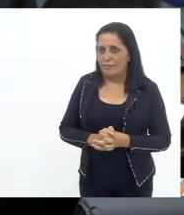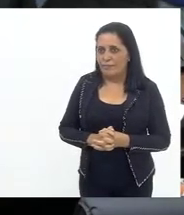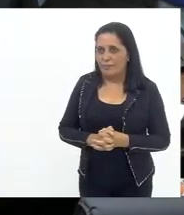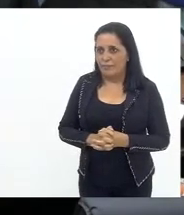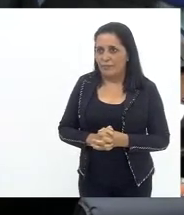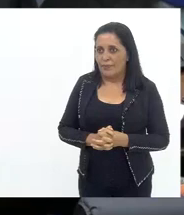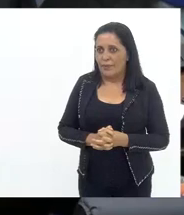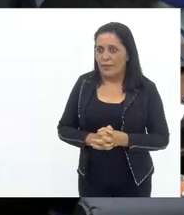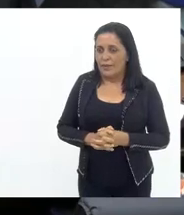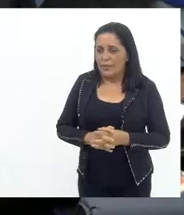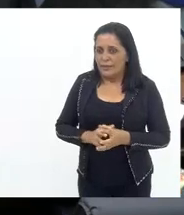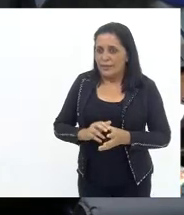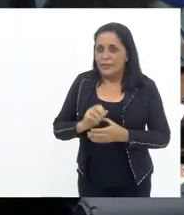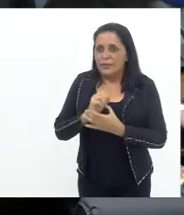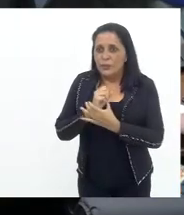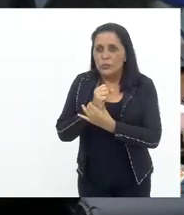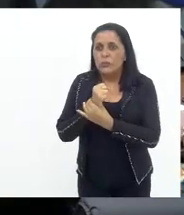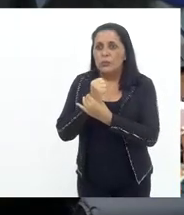seguramente